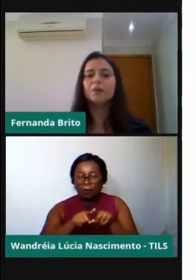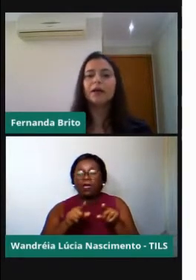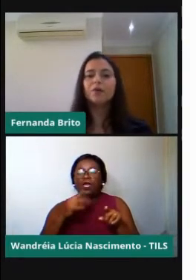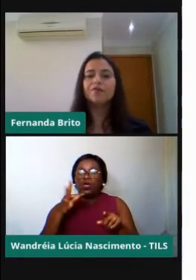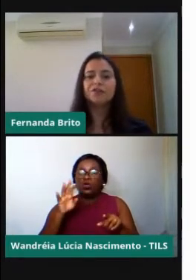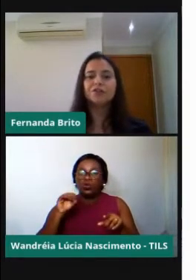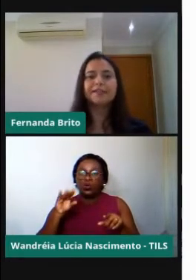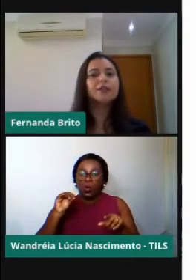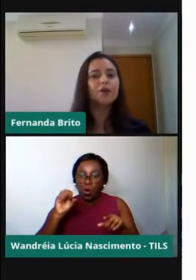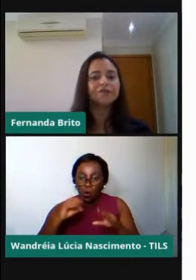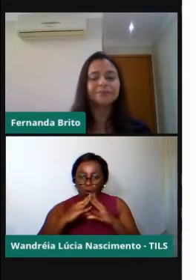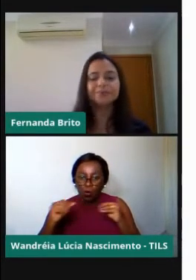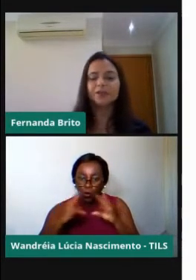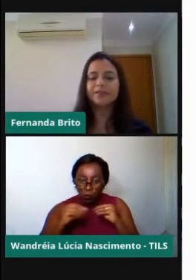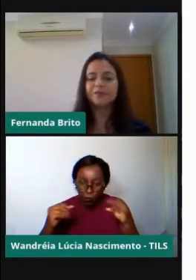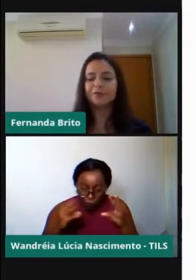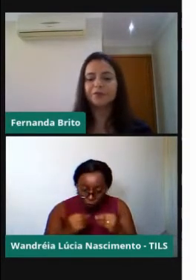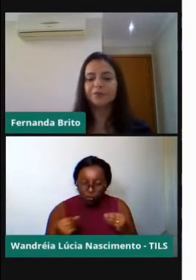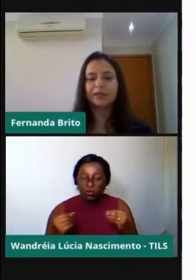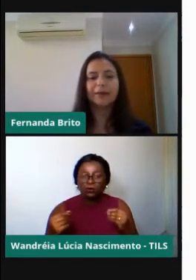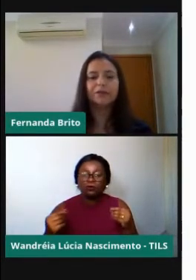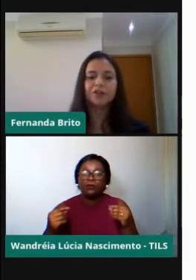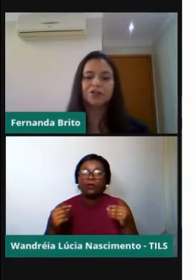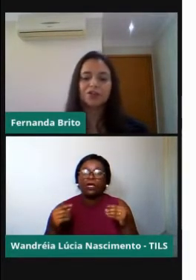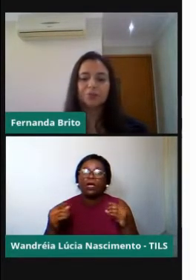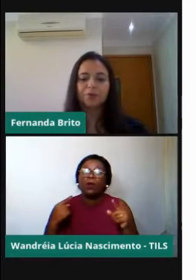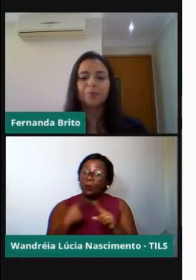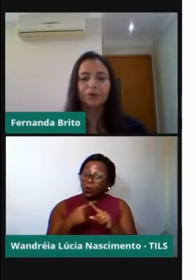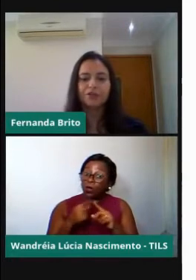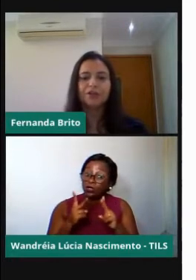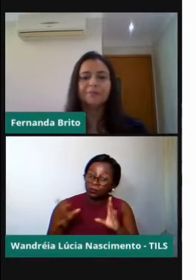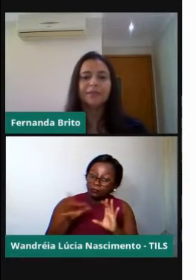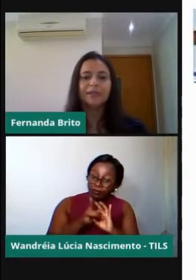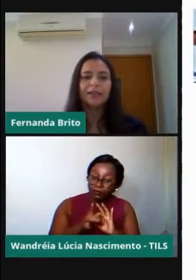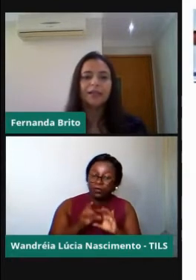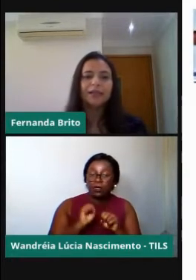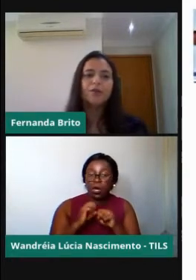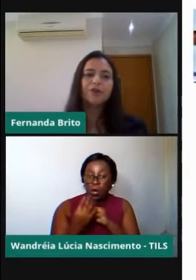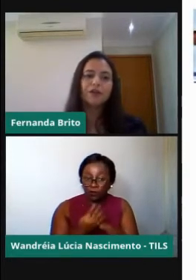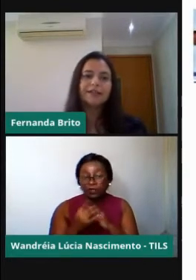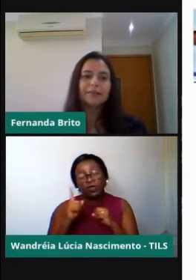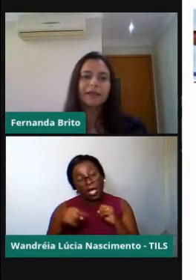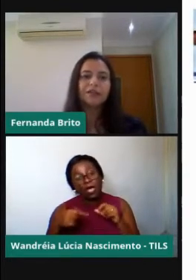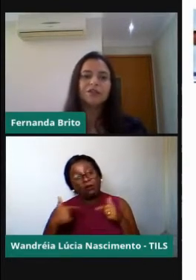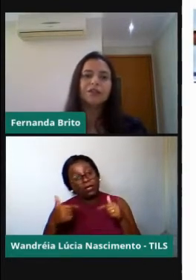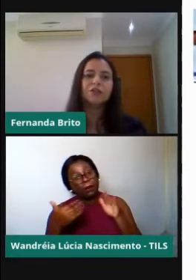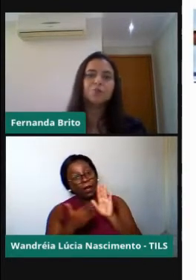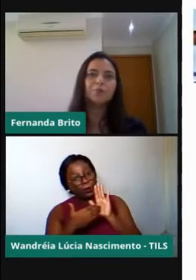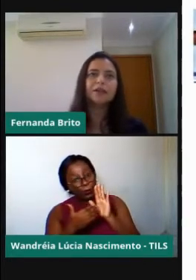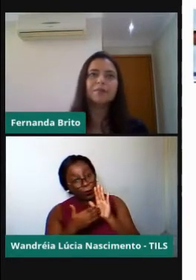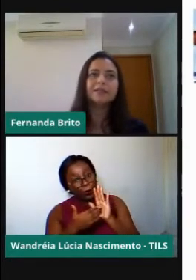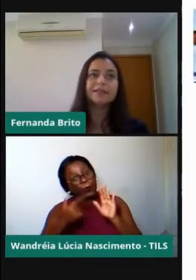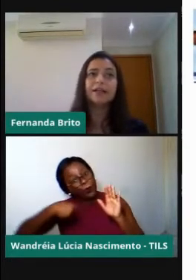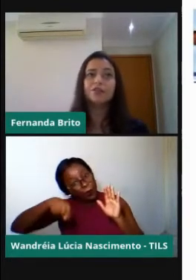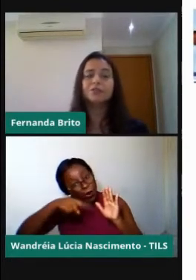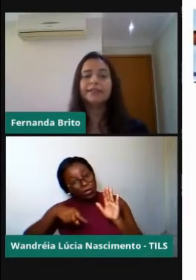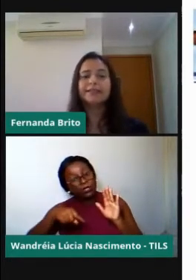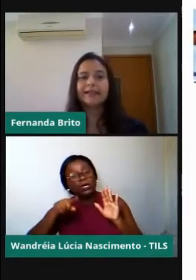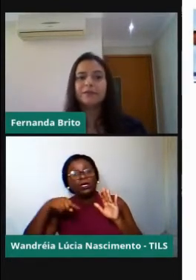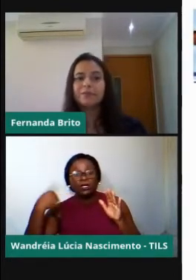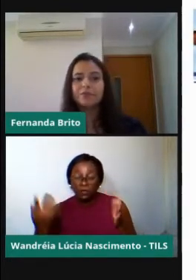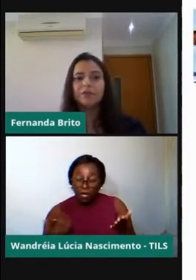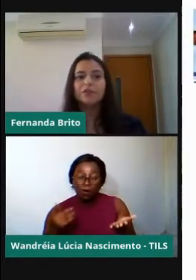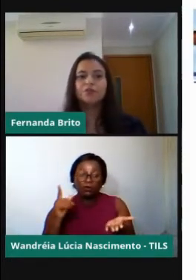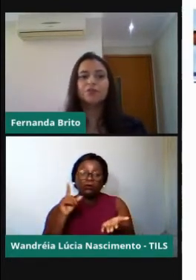associadas, então, à Covid-19. Então, esse foi o trabalho que a gente propôs, né. E, curiosamente, né, nós publicamos esse artigo